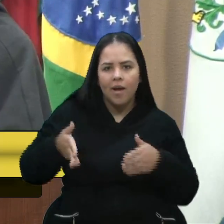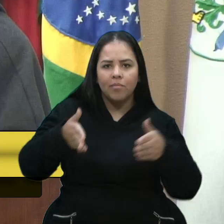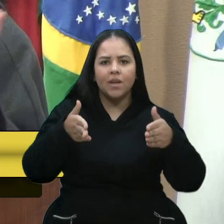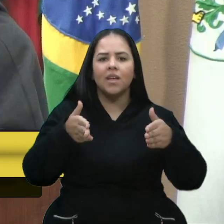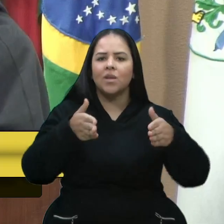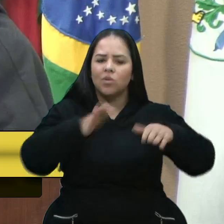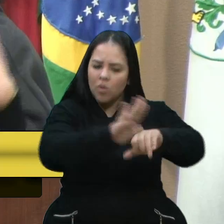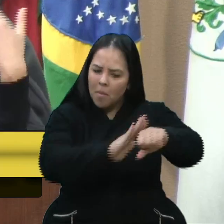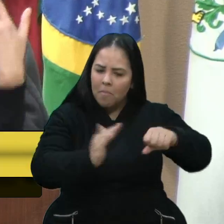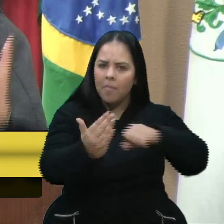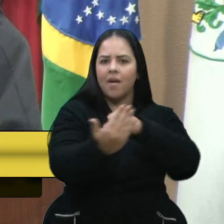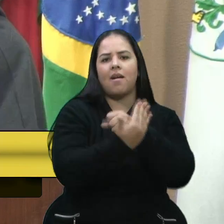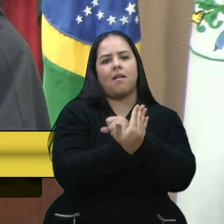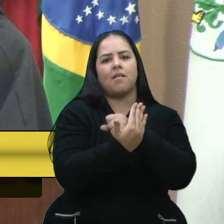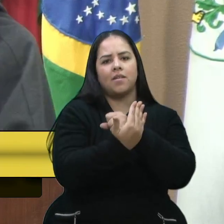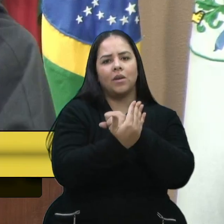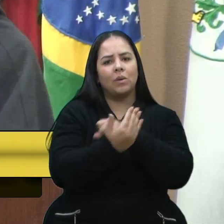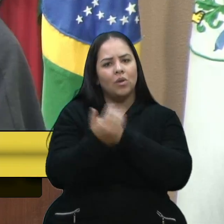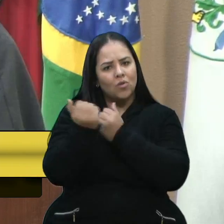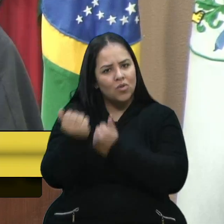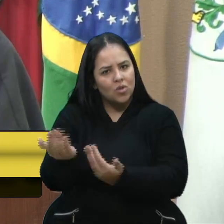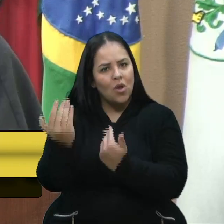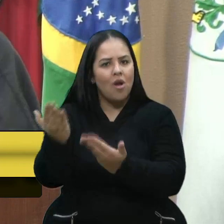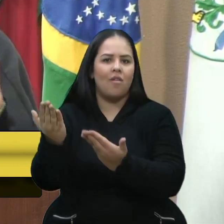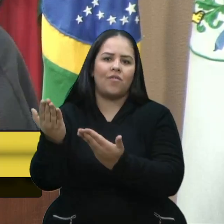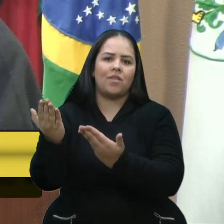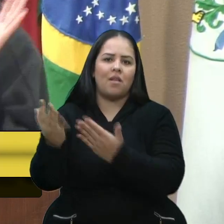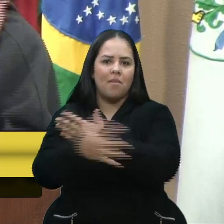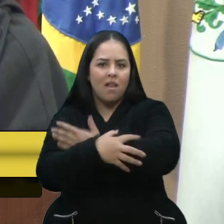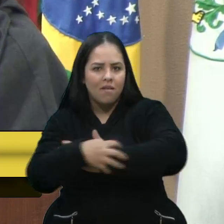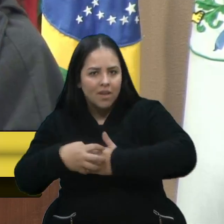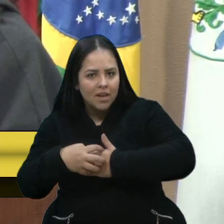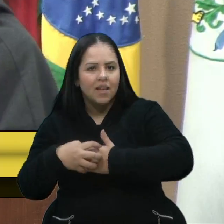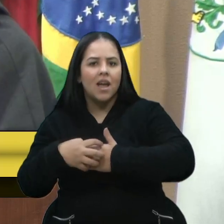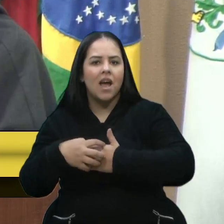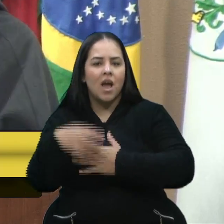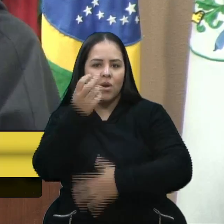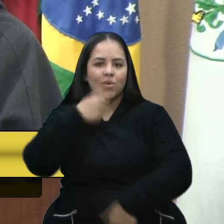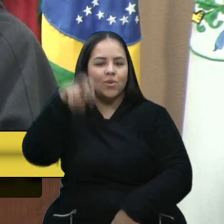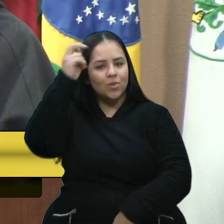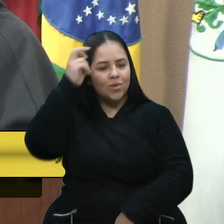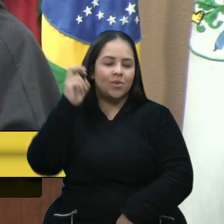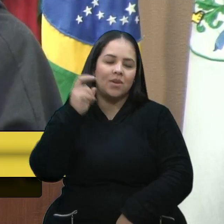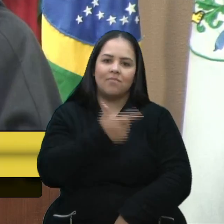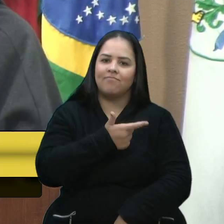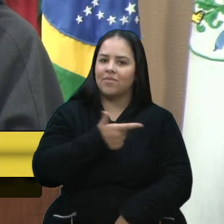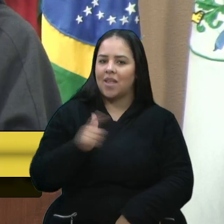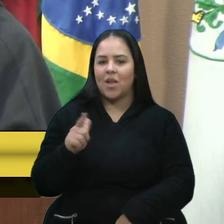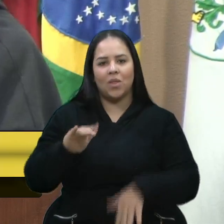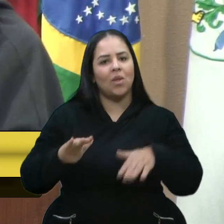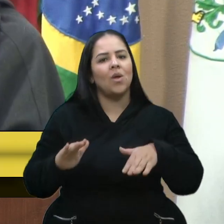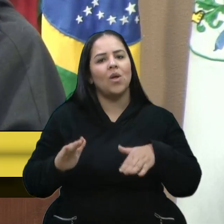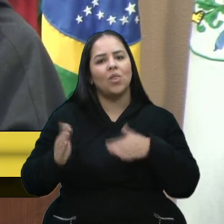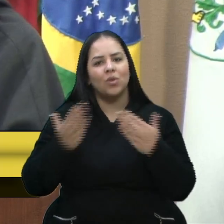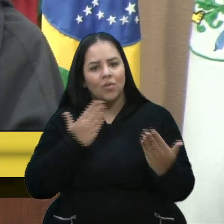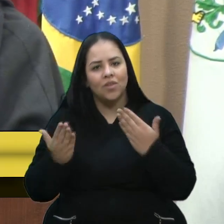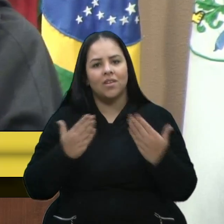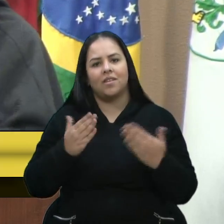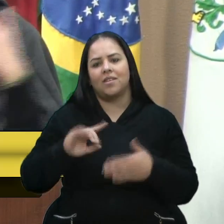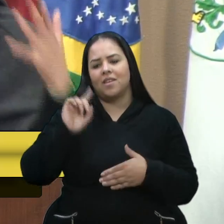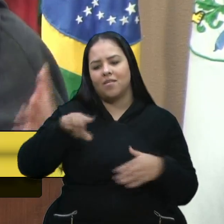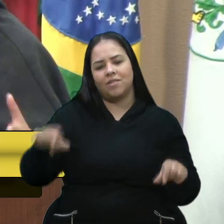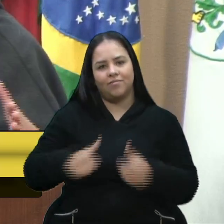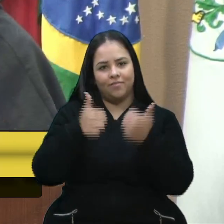bairros, para as nossas juventudes periféricas, a cultura, sem dúvidas, pode ser uma saída. Se nós